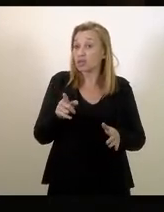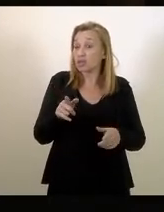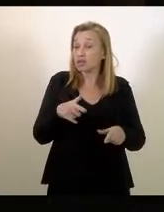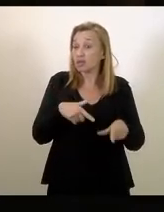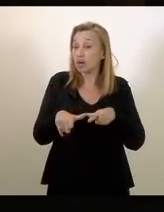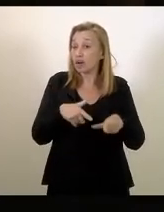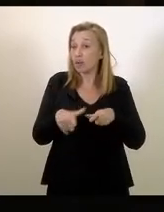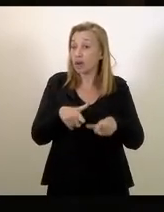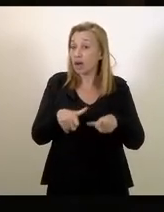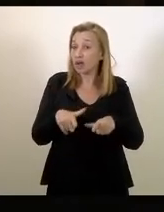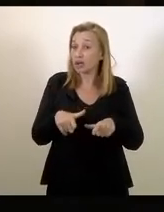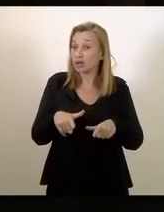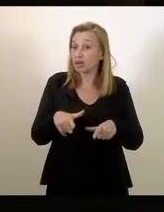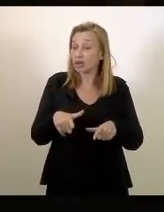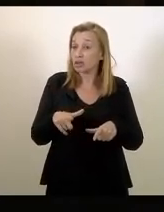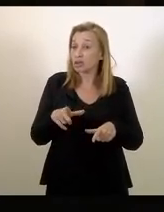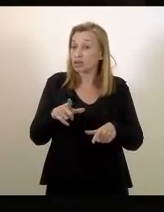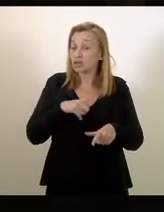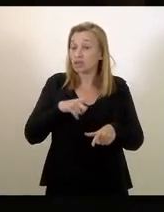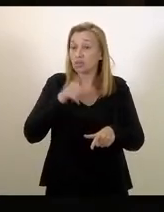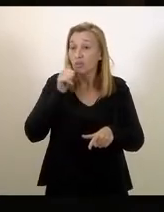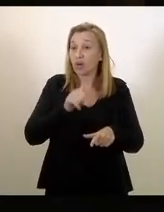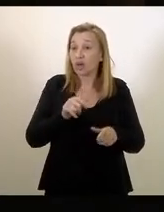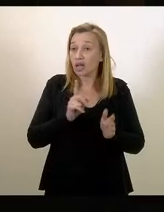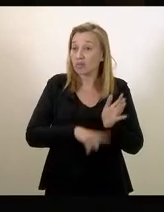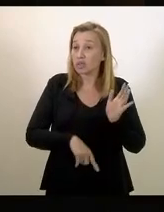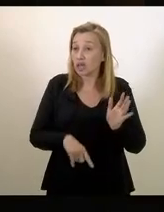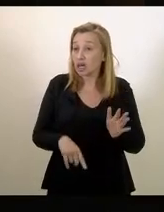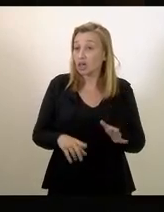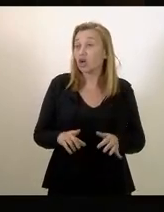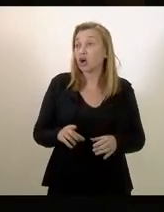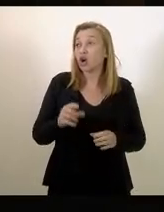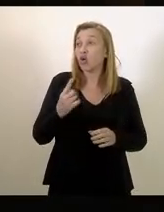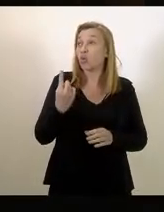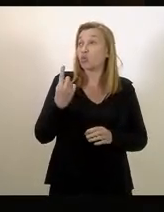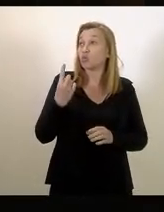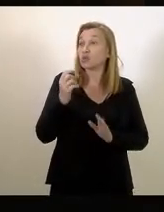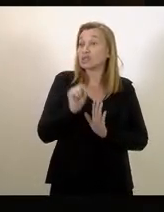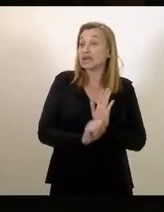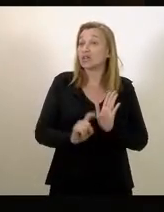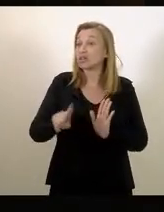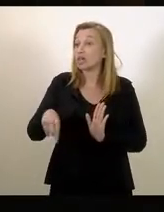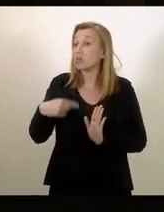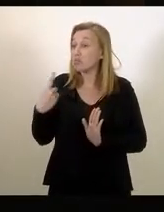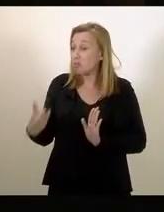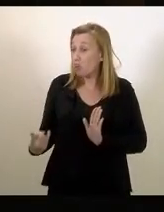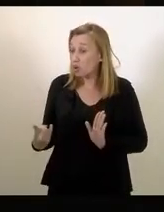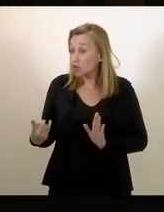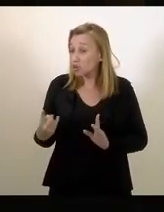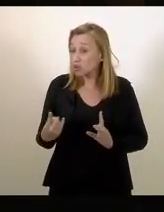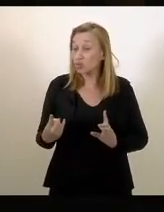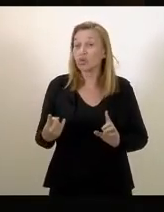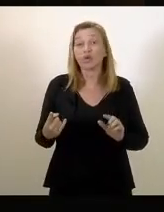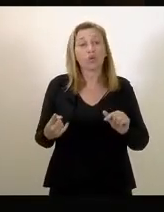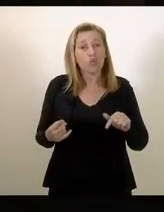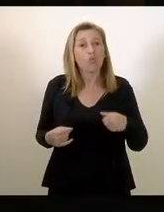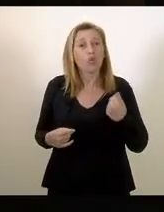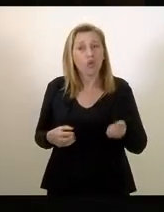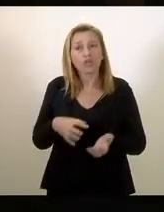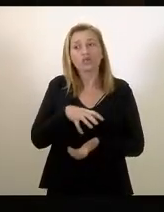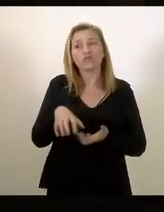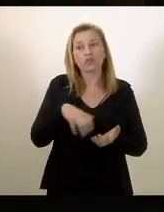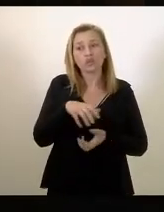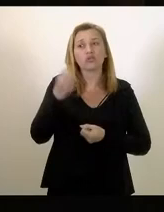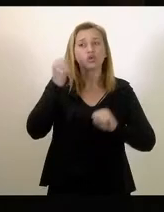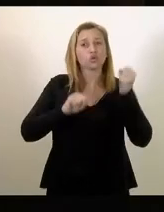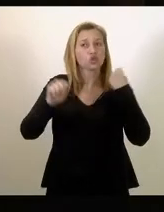como existia das mulheres tudo isso um século depois vem uma outra revolução industrial